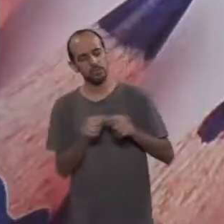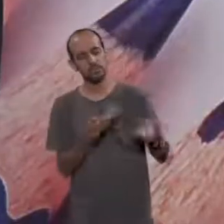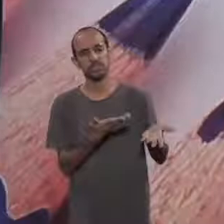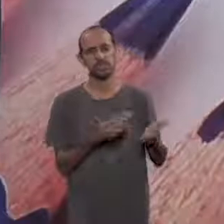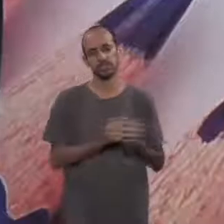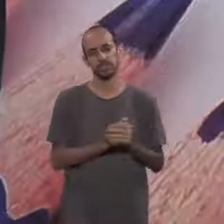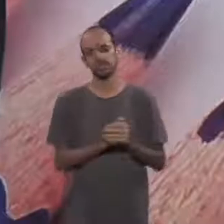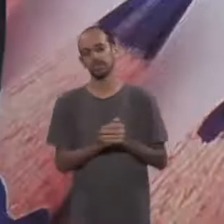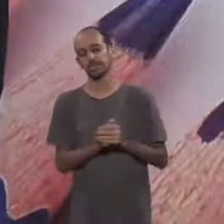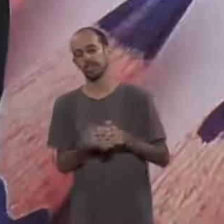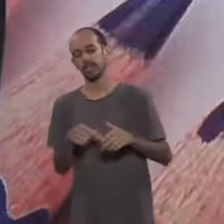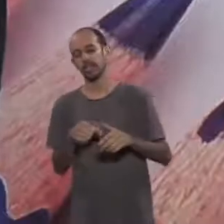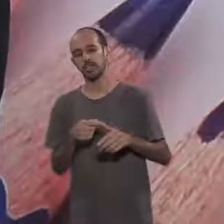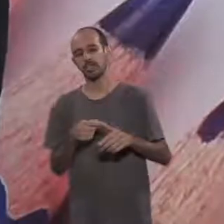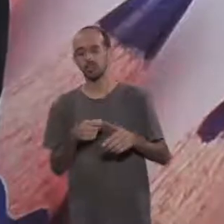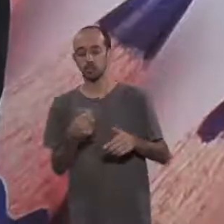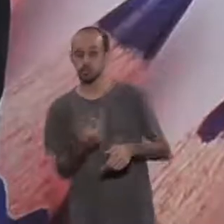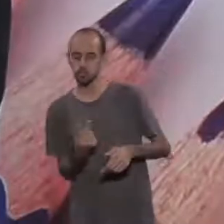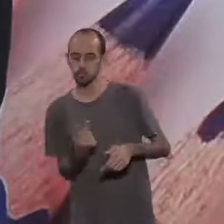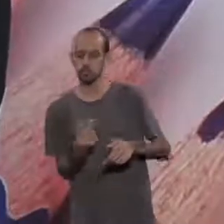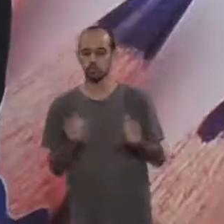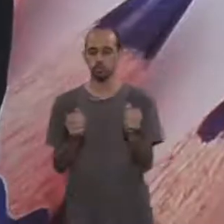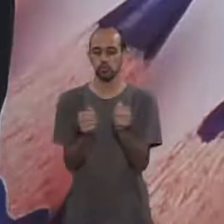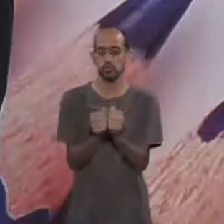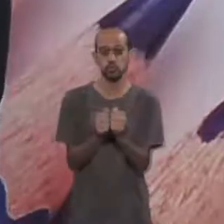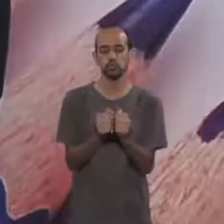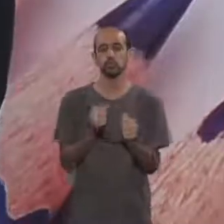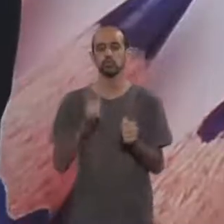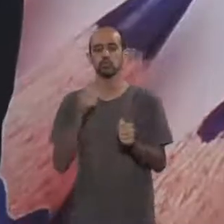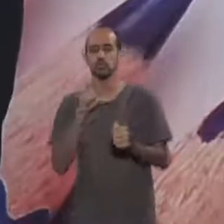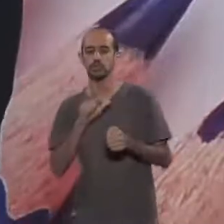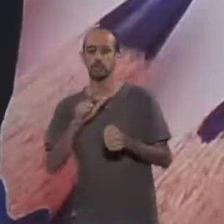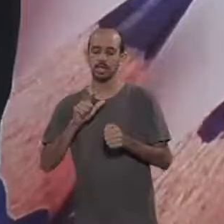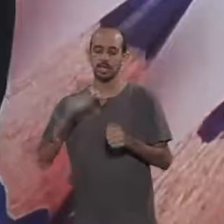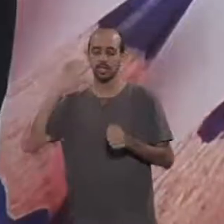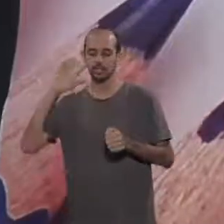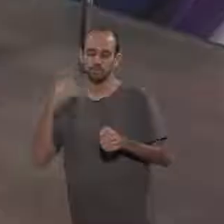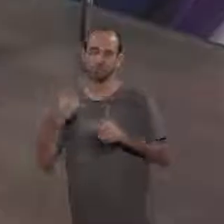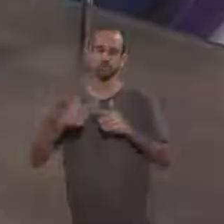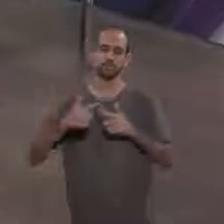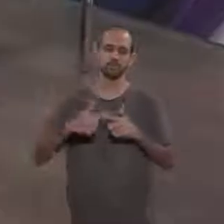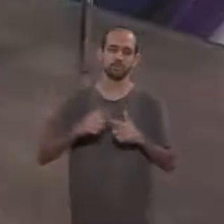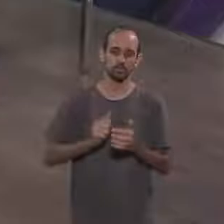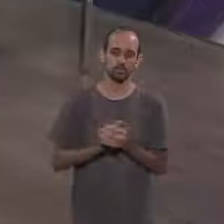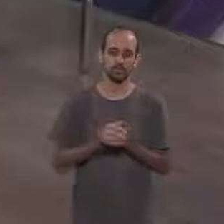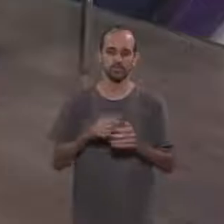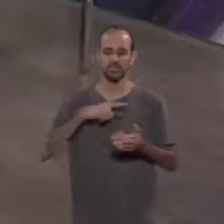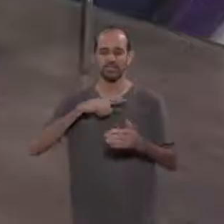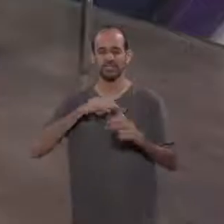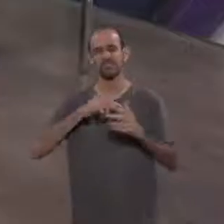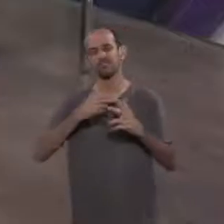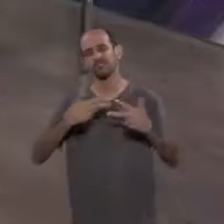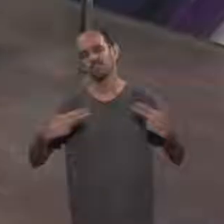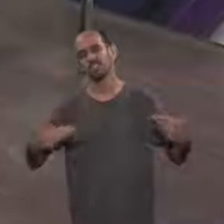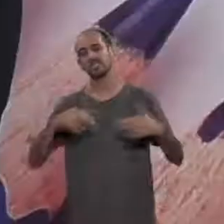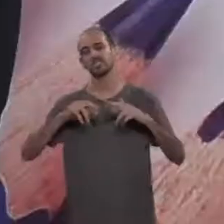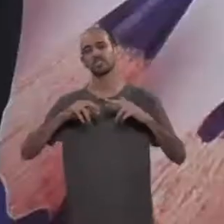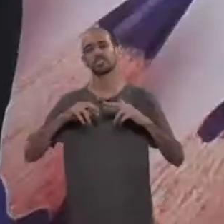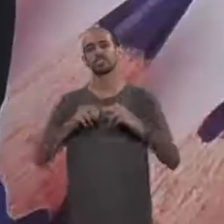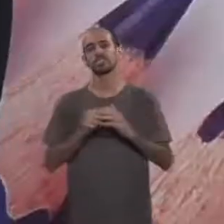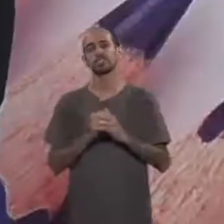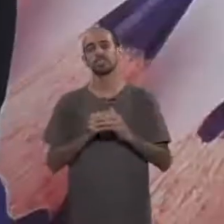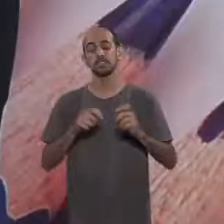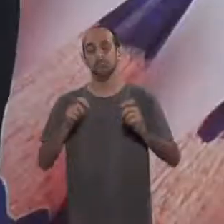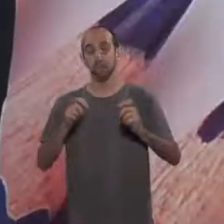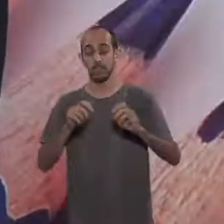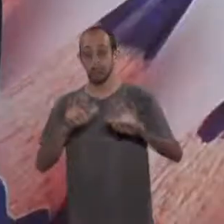possibilidade. E aí os dois procurarem juntos. Exatamente. Então, tem vários aspectos envolvidos aí, mas eu